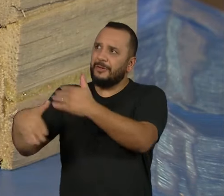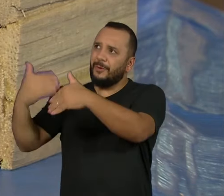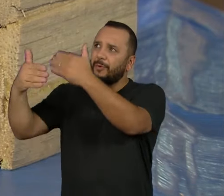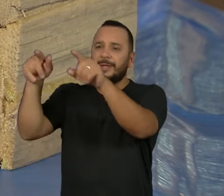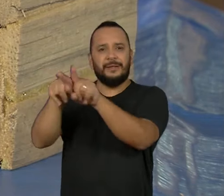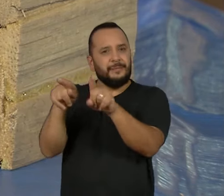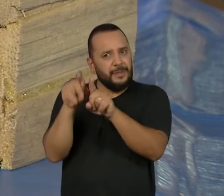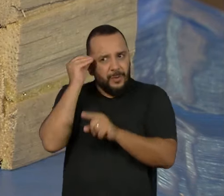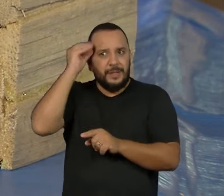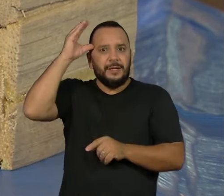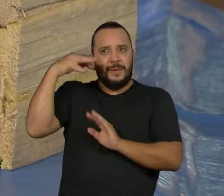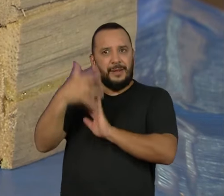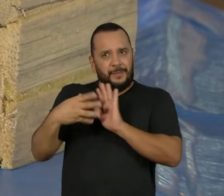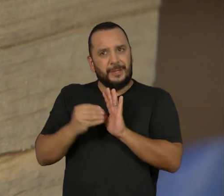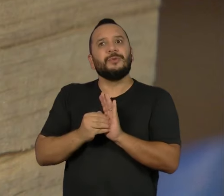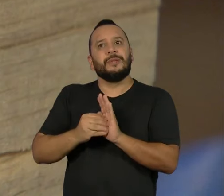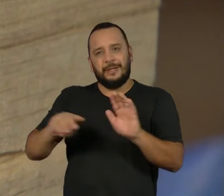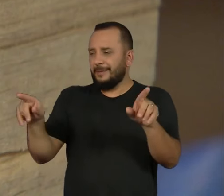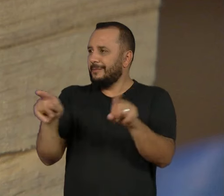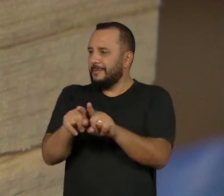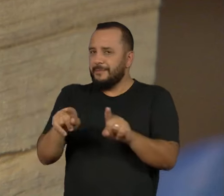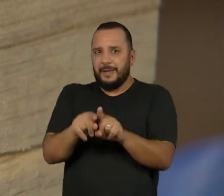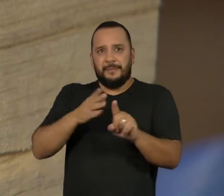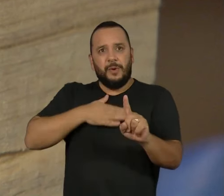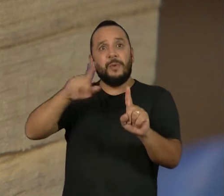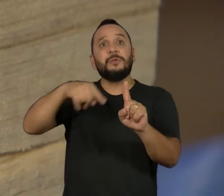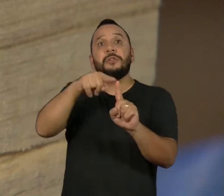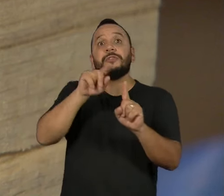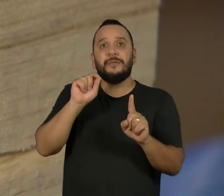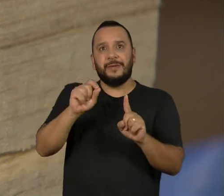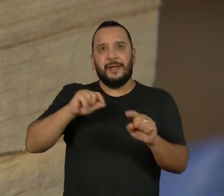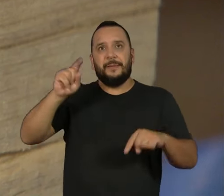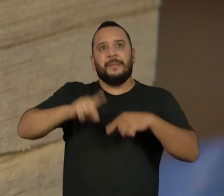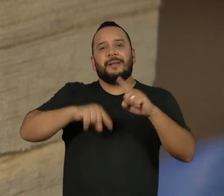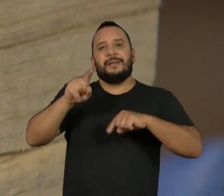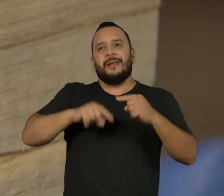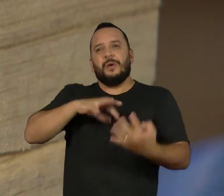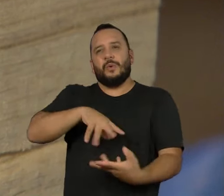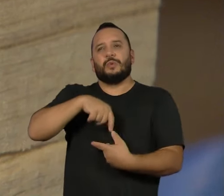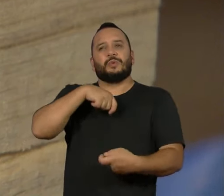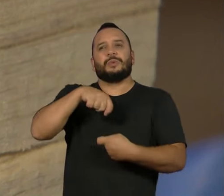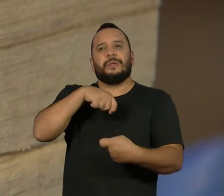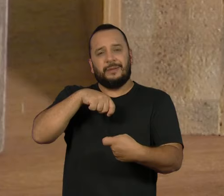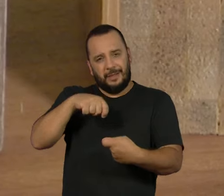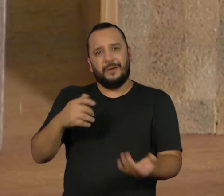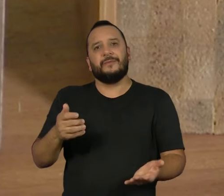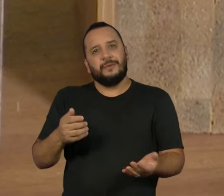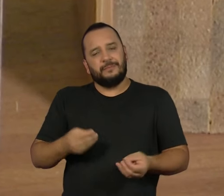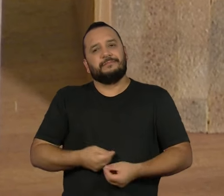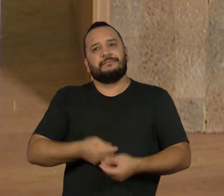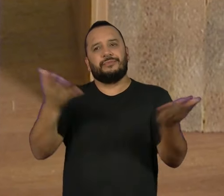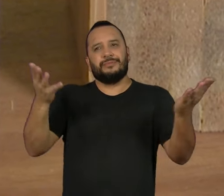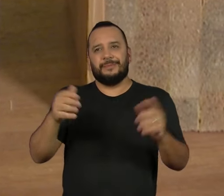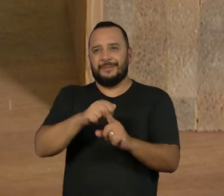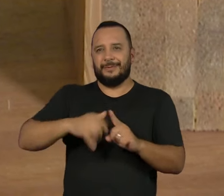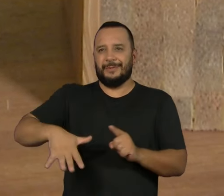da Amazônia e uni com o meu objetivo de trazer um material mais sustentável para a sociedade.